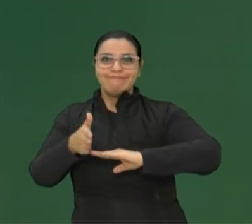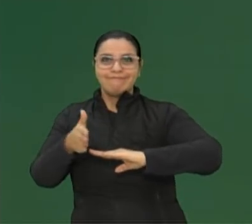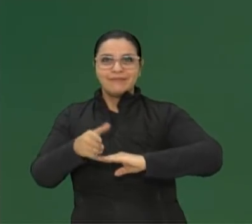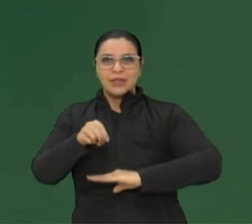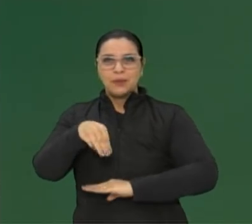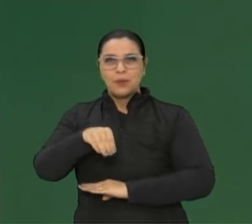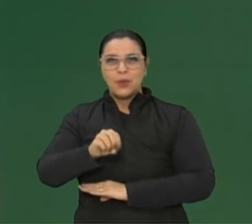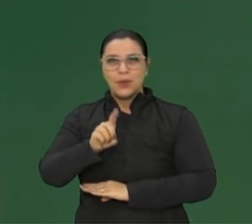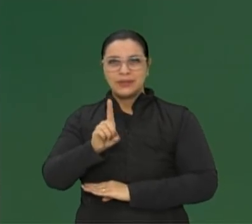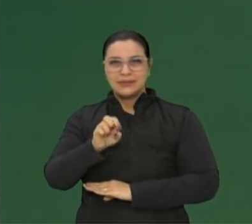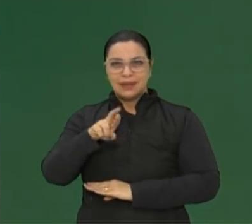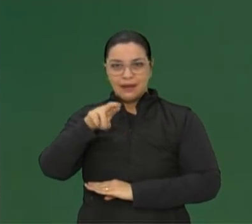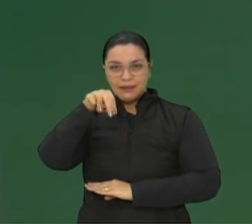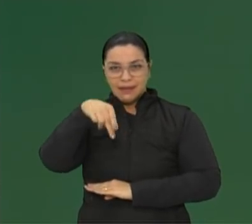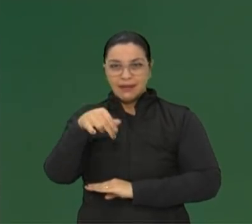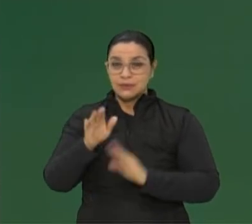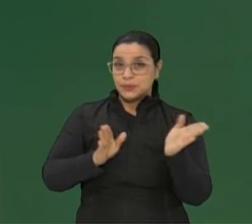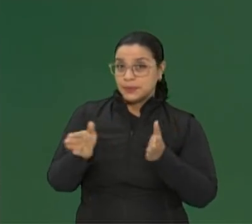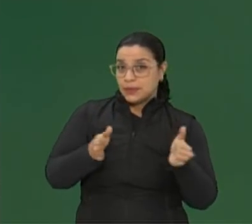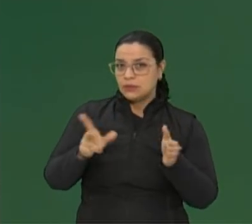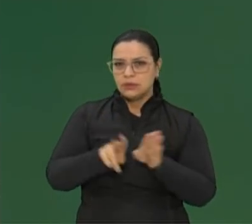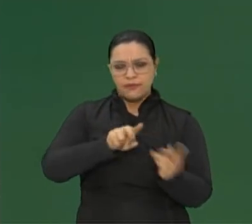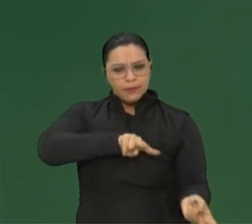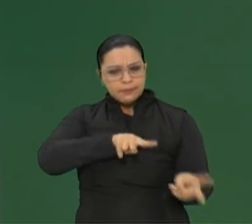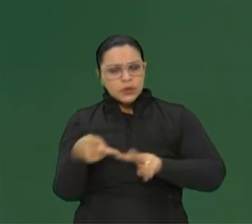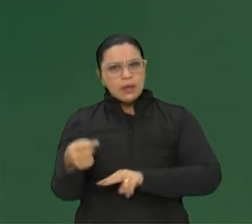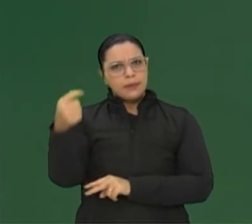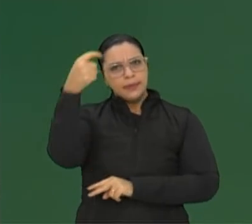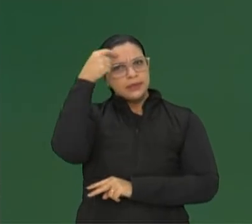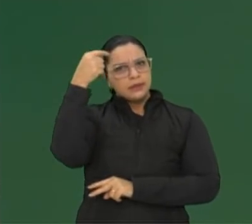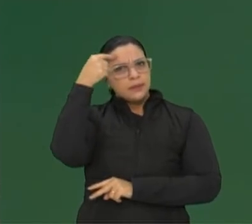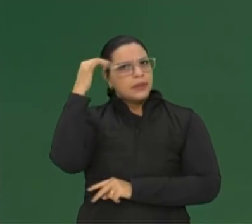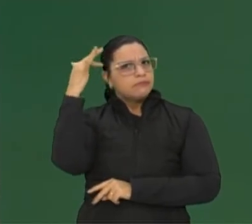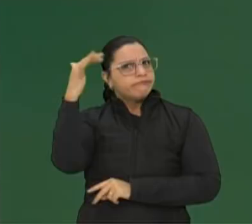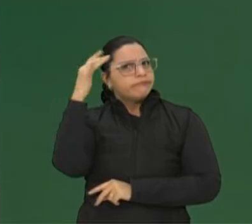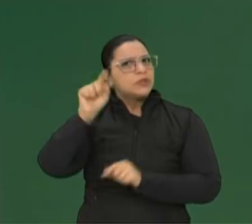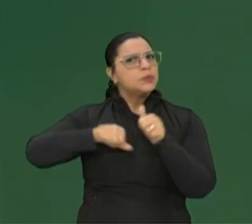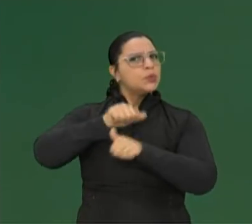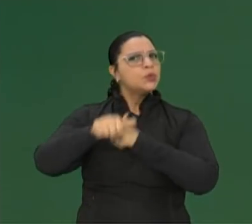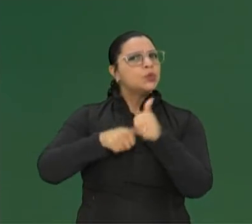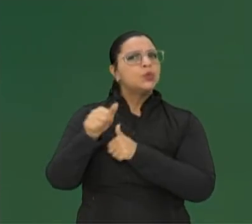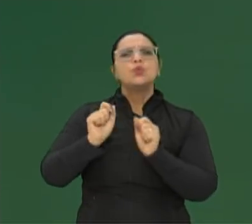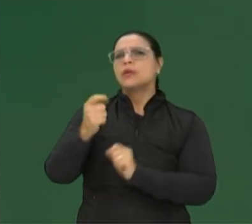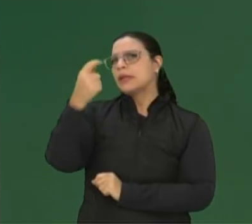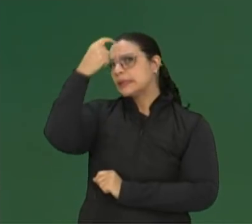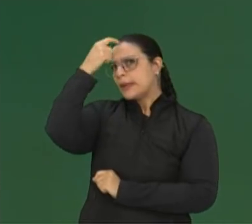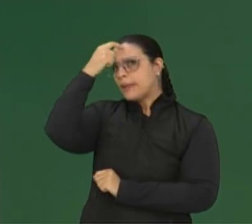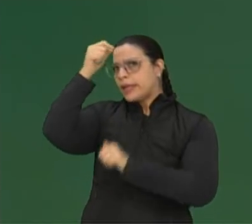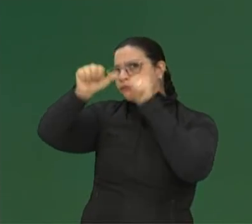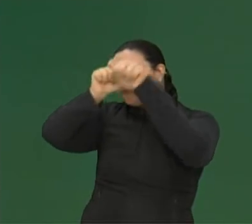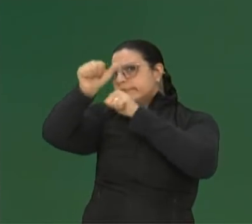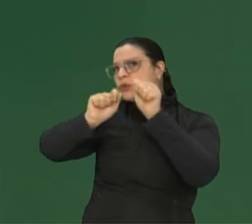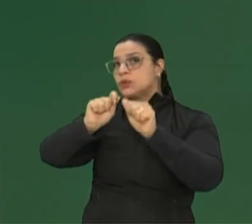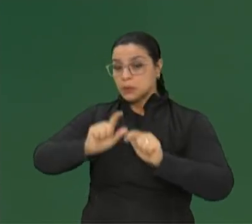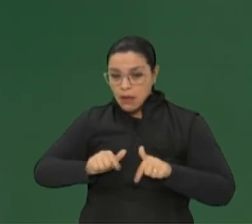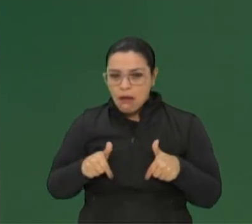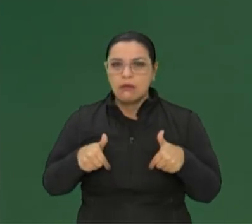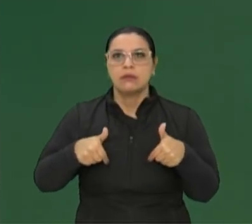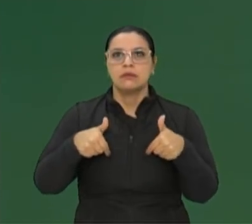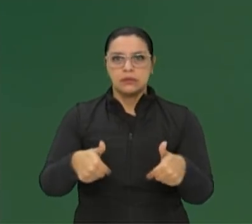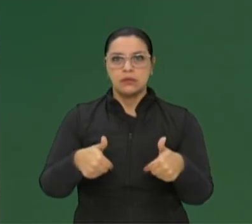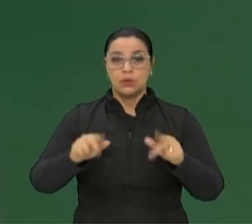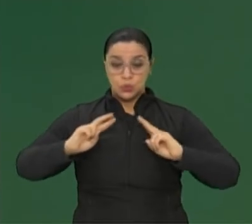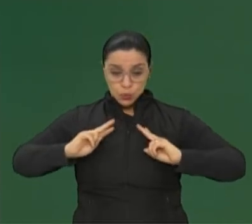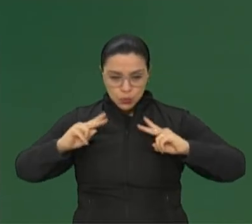Moderna, tá? Então hoje nós vamos, ver as mudanças de pensamento que mudou na cabeça das pessoas, Sobretudo sobre o agir do